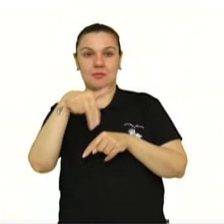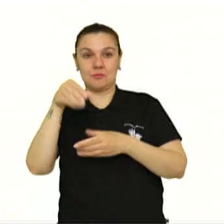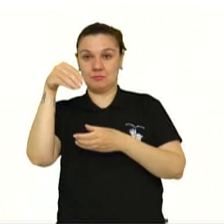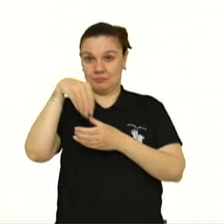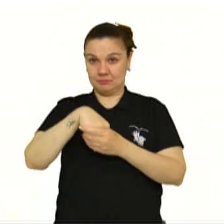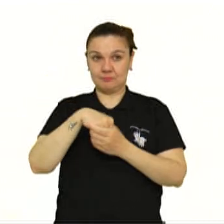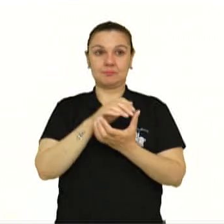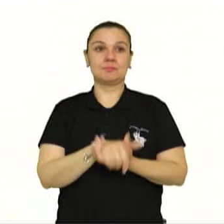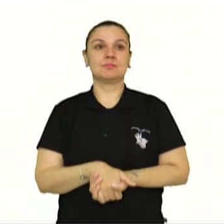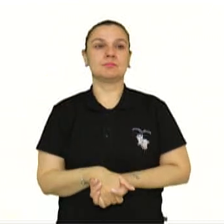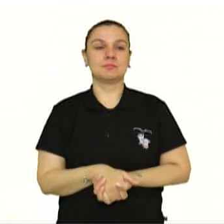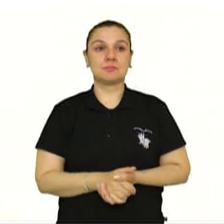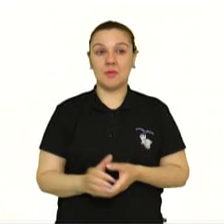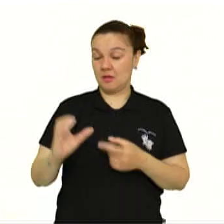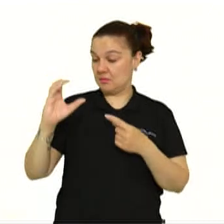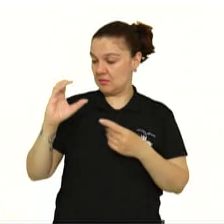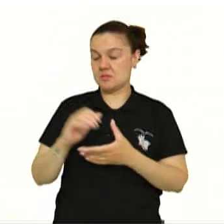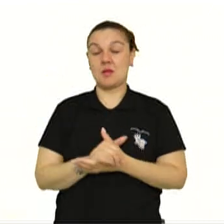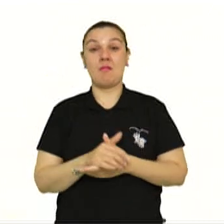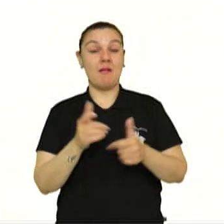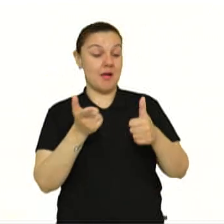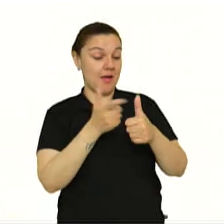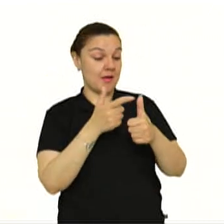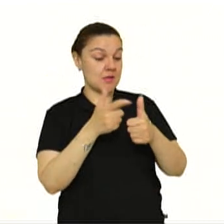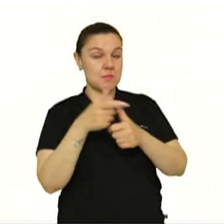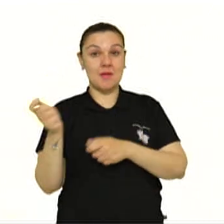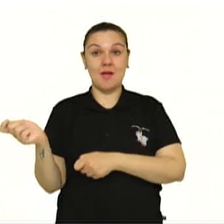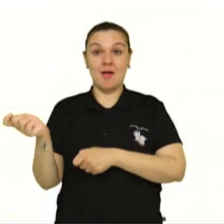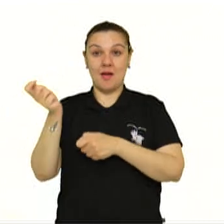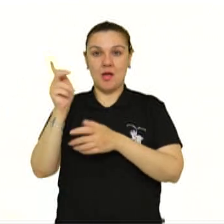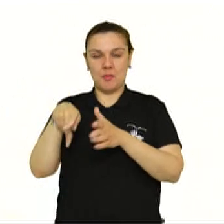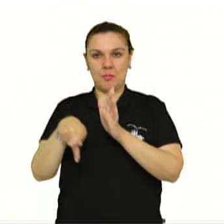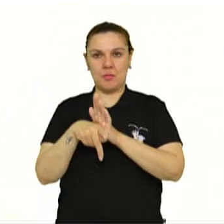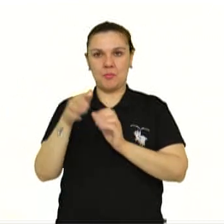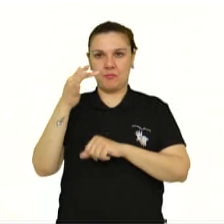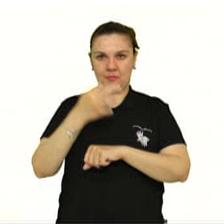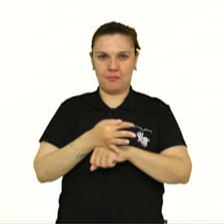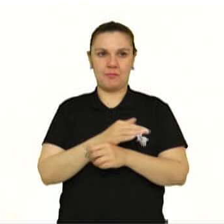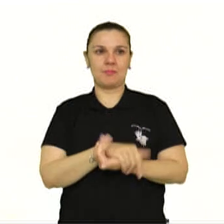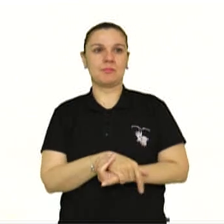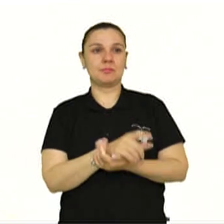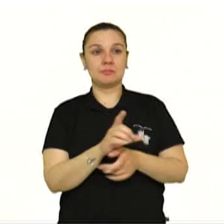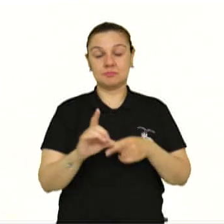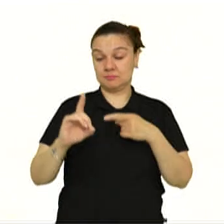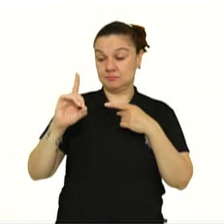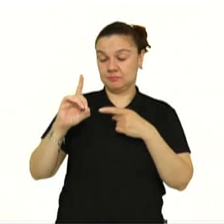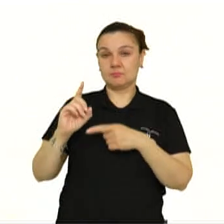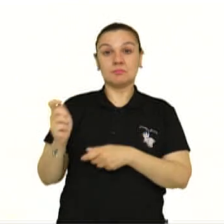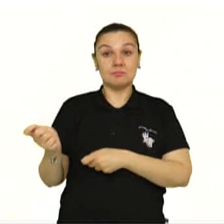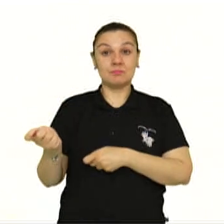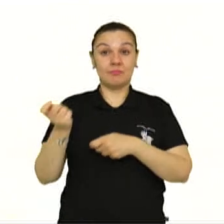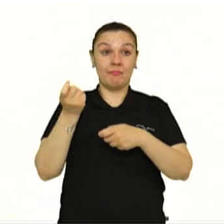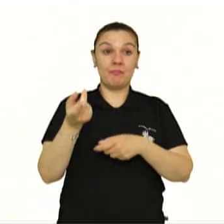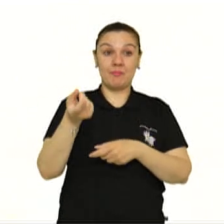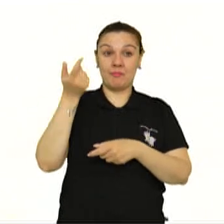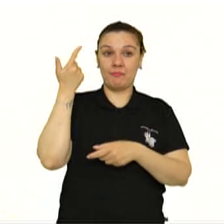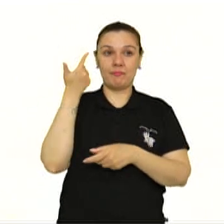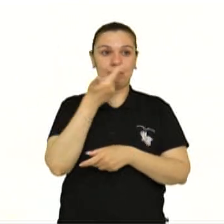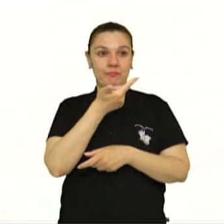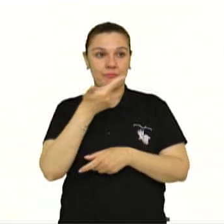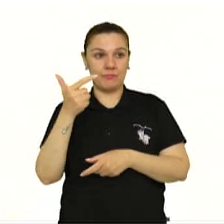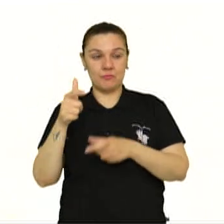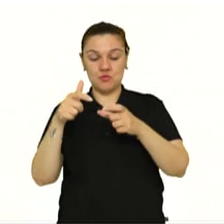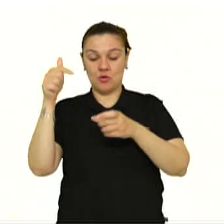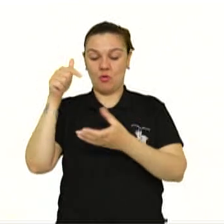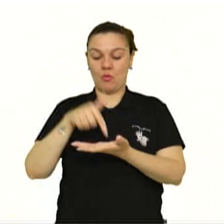nitrogênio. Letra C. As primeiras raquetes eram feitas de ferro. Letra D. As raquetes antigas não tinham ponto